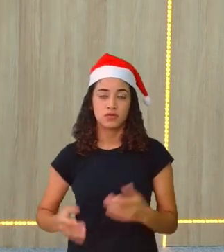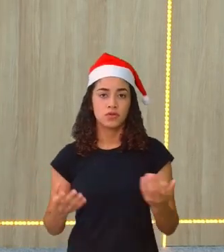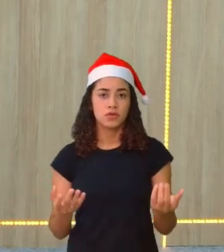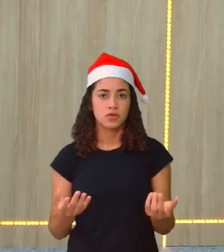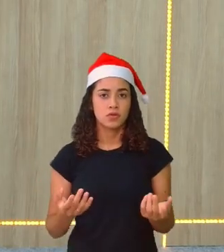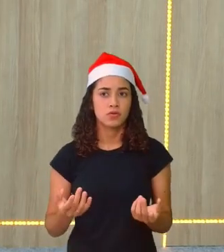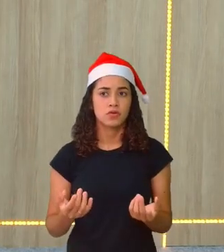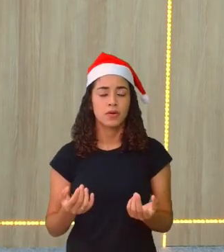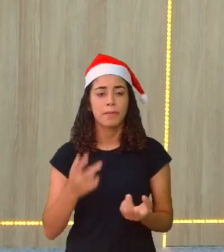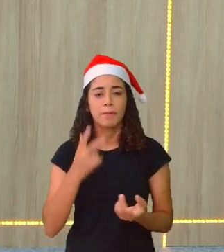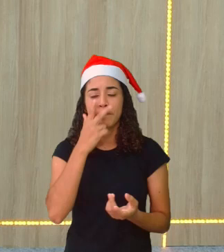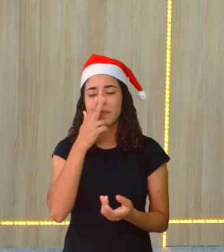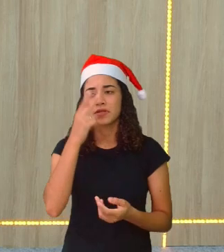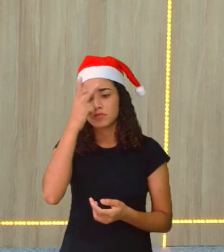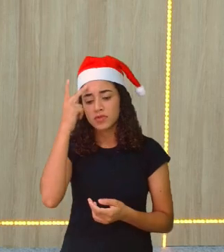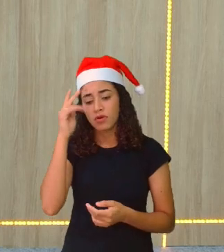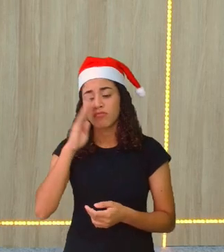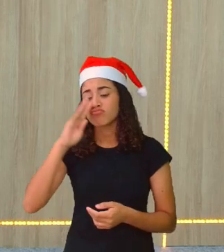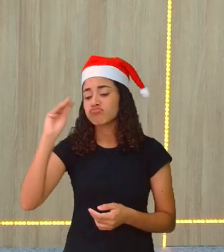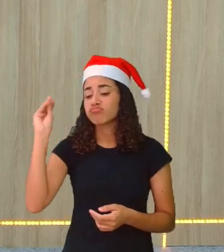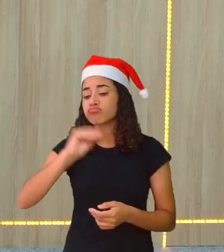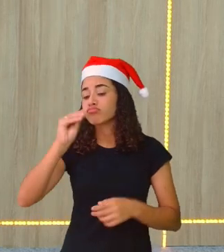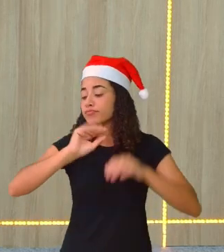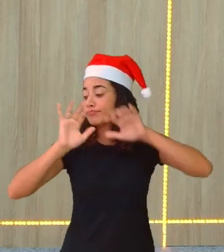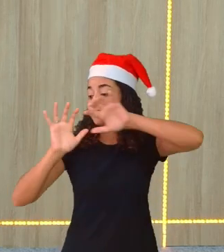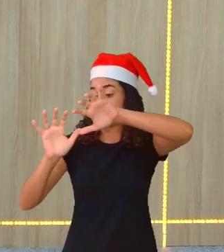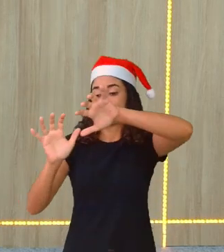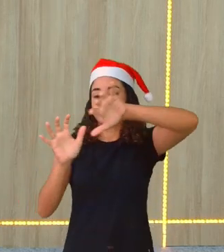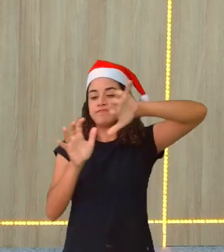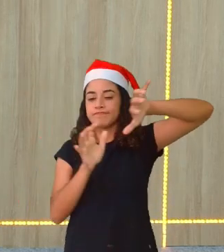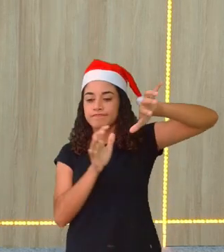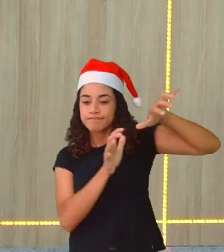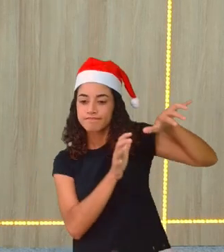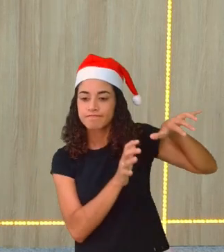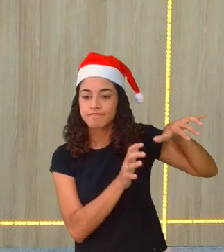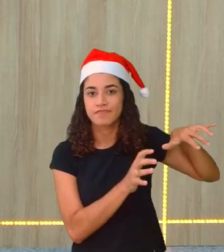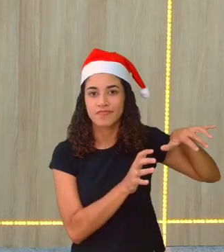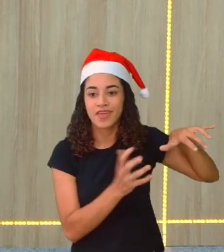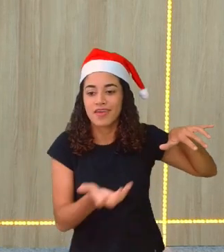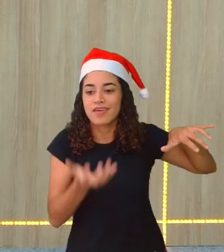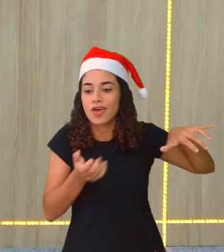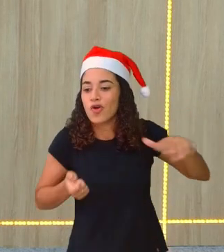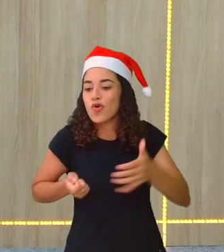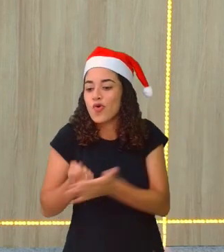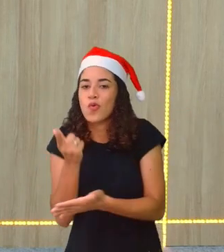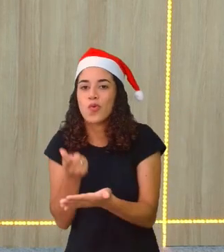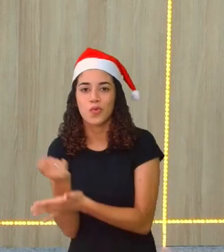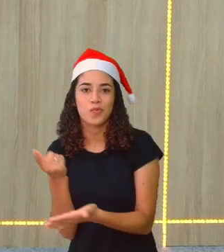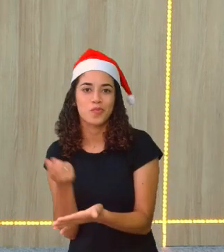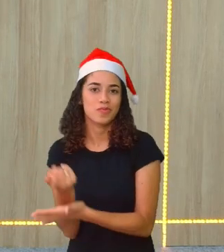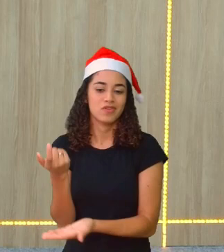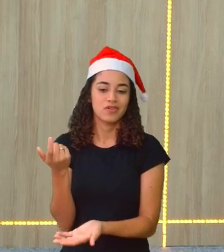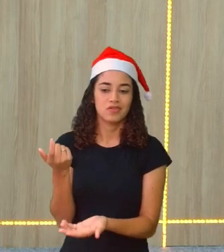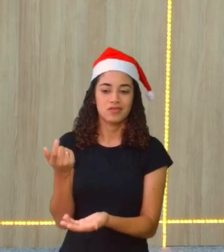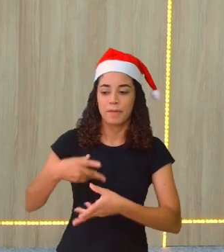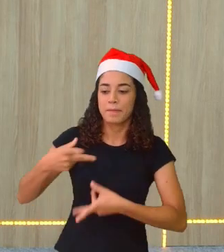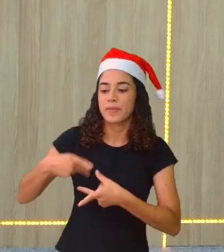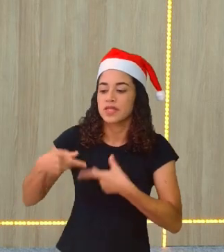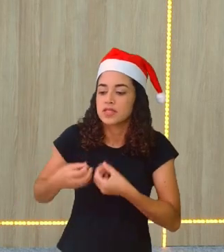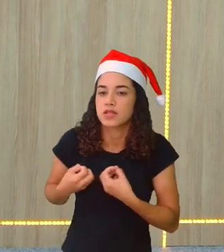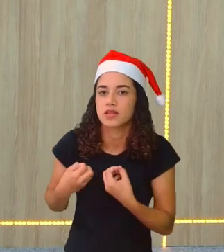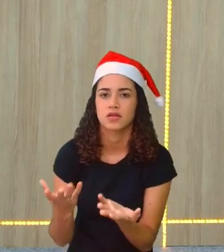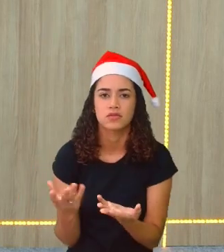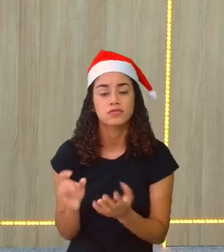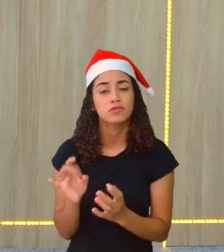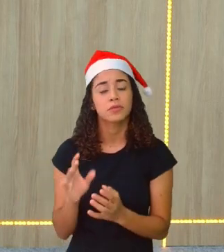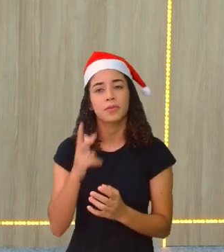em segundo plano, o pessoal trazendo a discussão ali para o consumo, para o comprar, para o presentear,